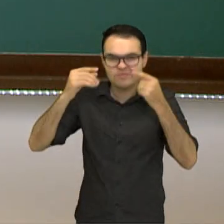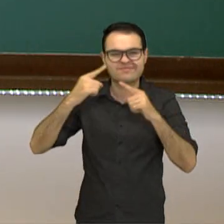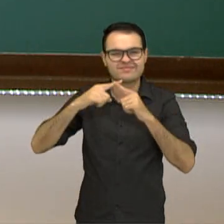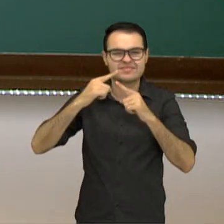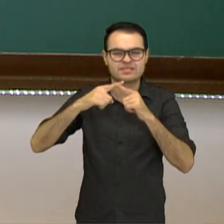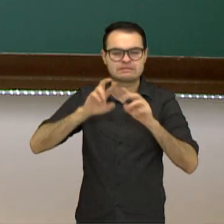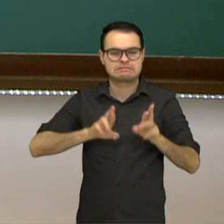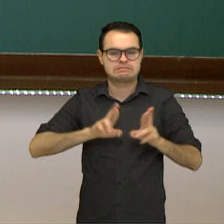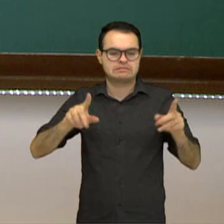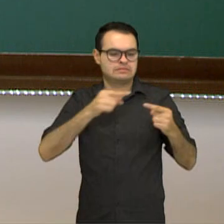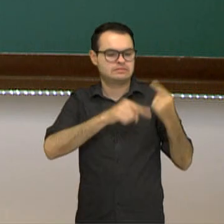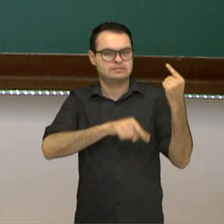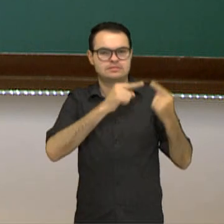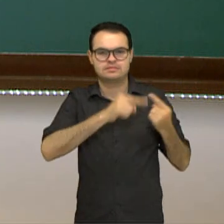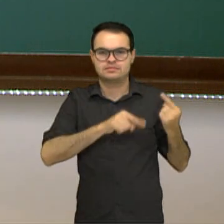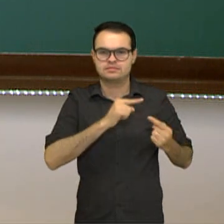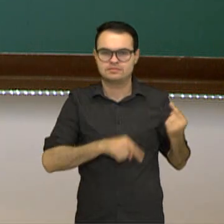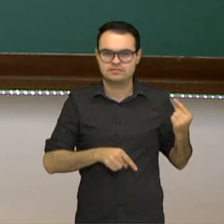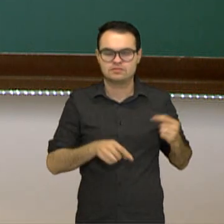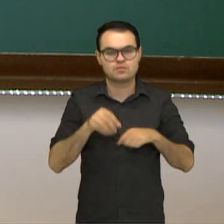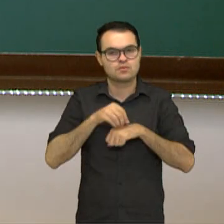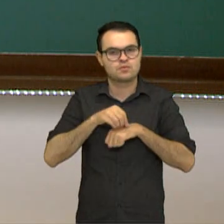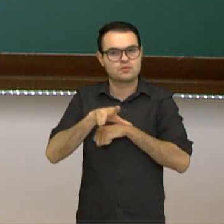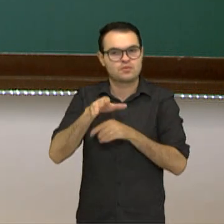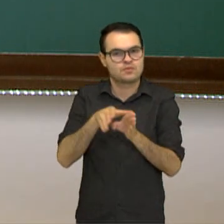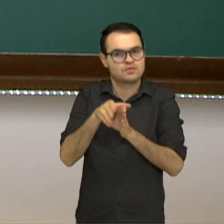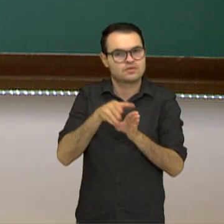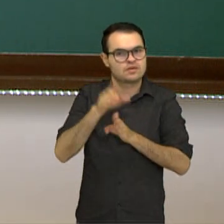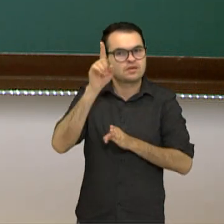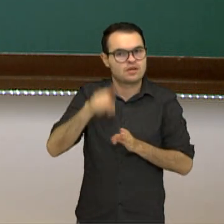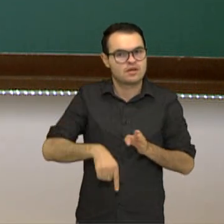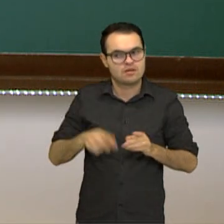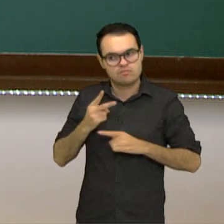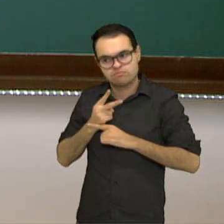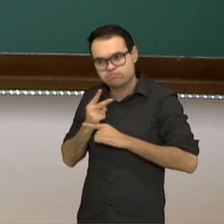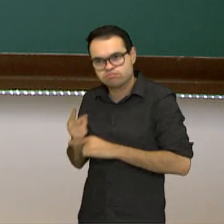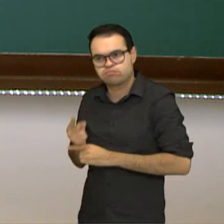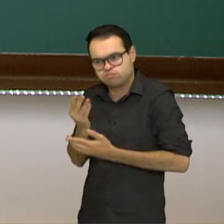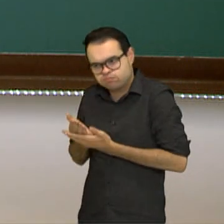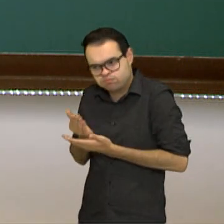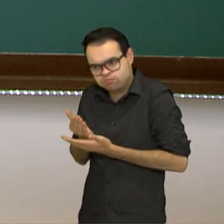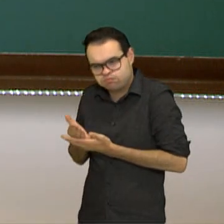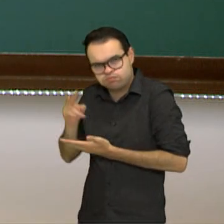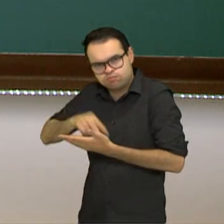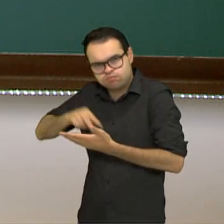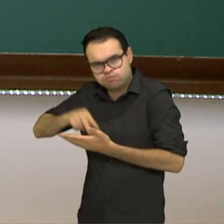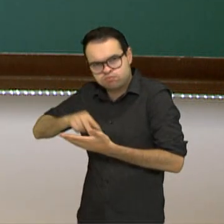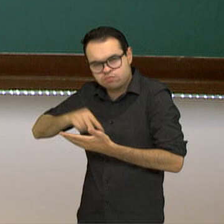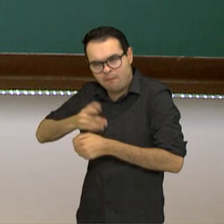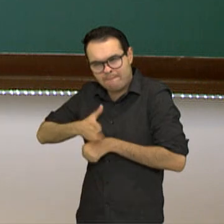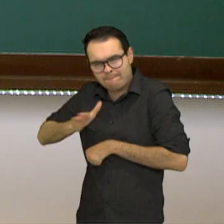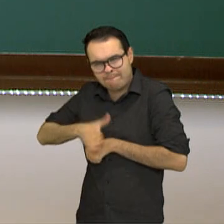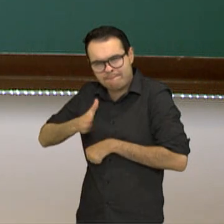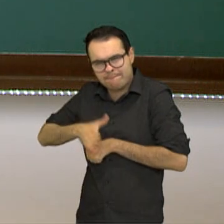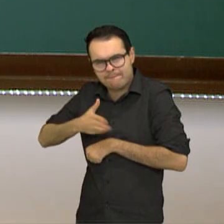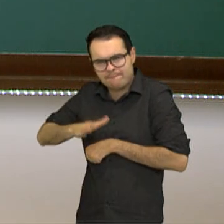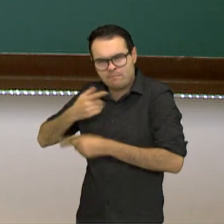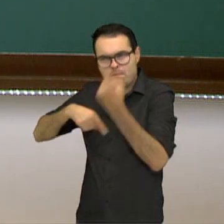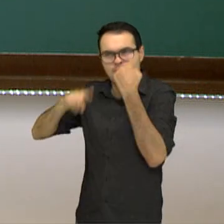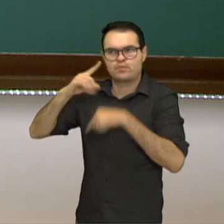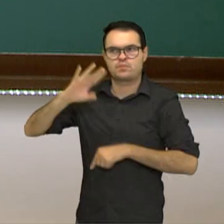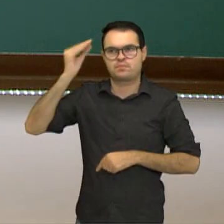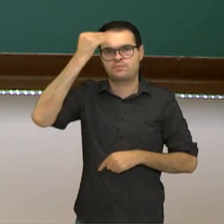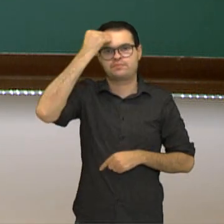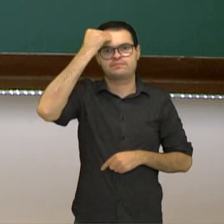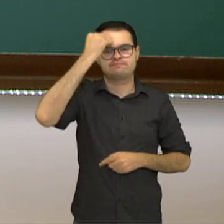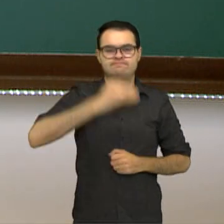maneira. O conselho que eu daria seria justamente você buscar estudar bastante. De tanto que você lê, de tanto que você pratica, você acaba